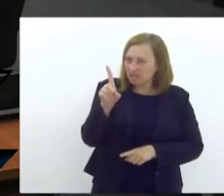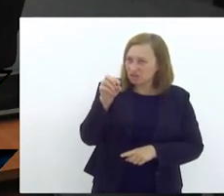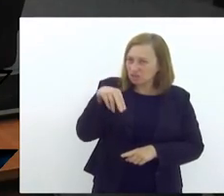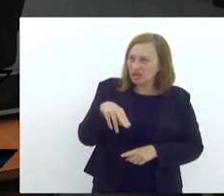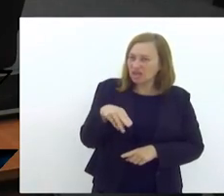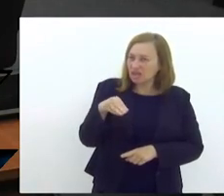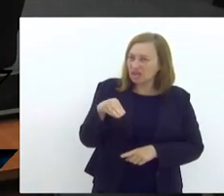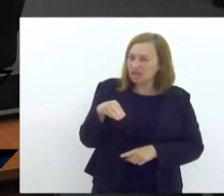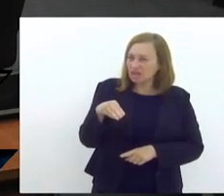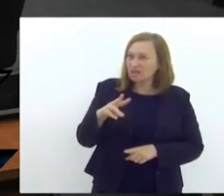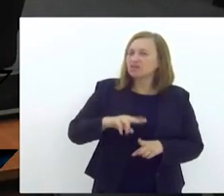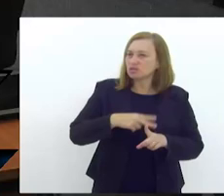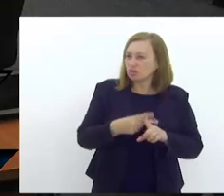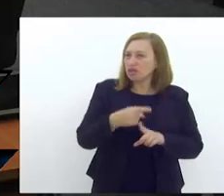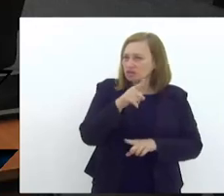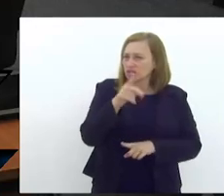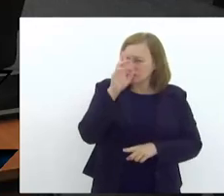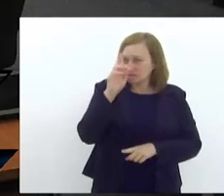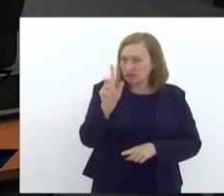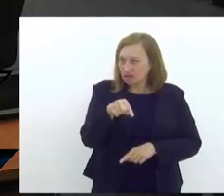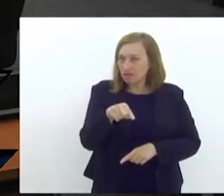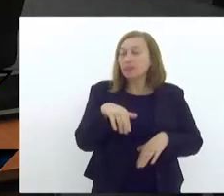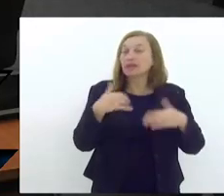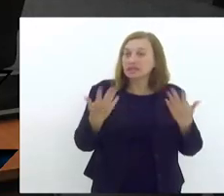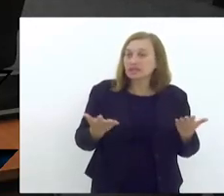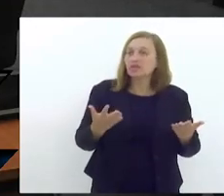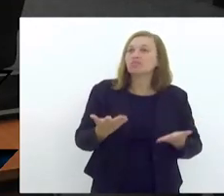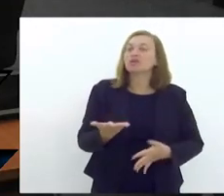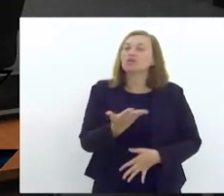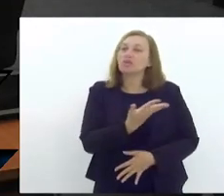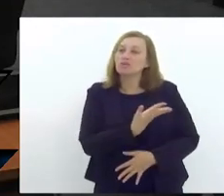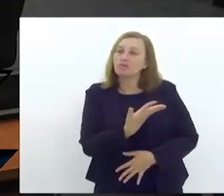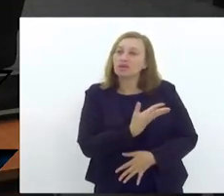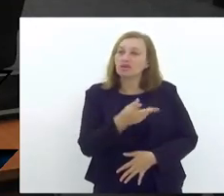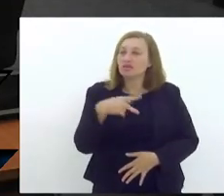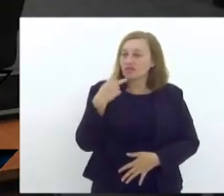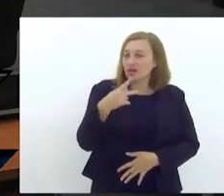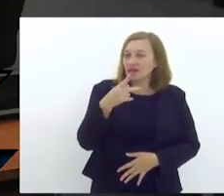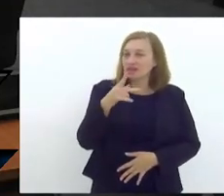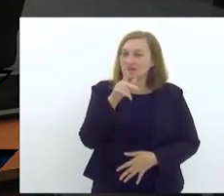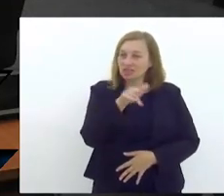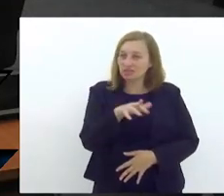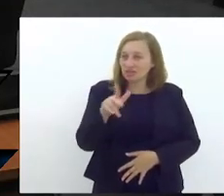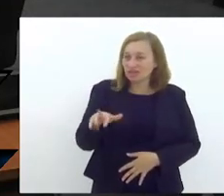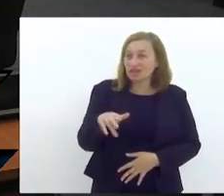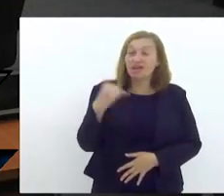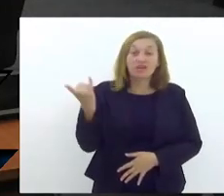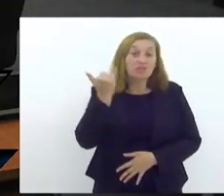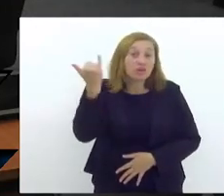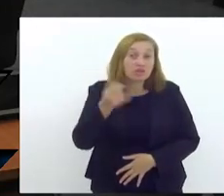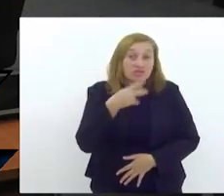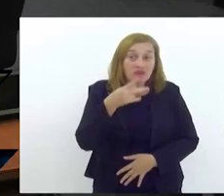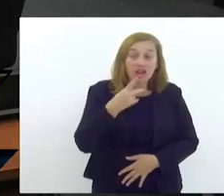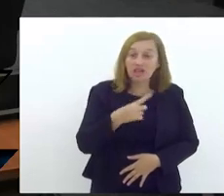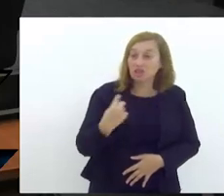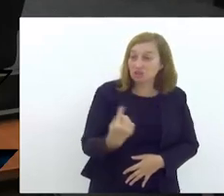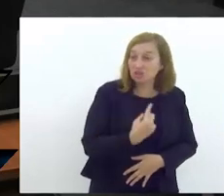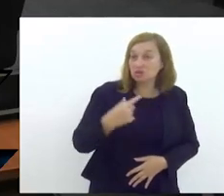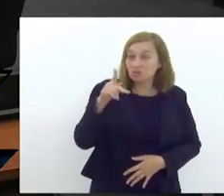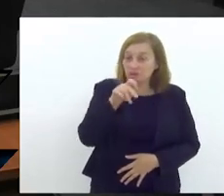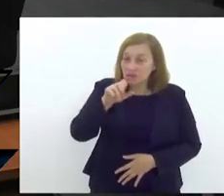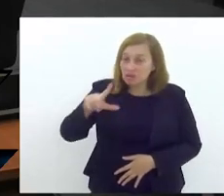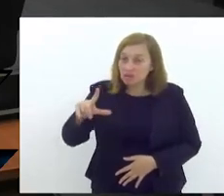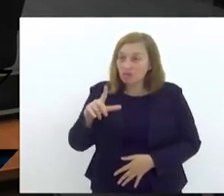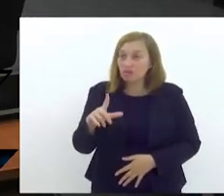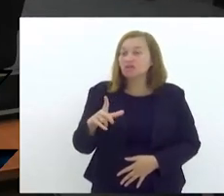inclusive fez dobrada com vossa excelência então quando o colega coloca suas diferenças é importante destacar que nós do pessoal temos